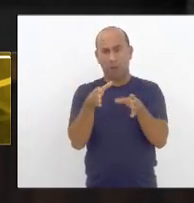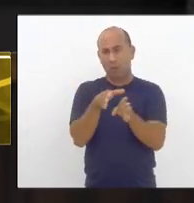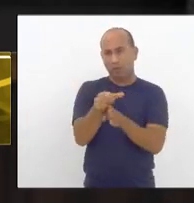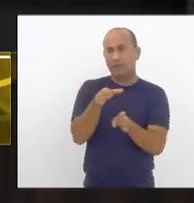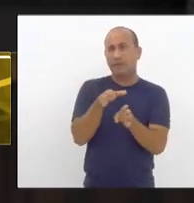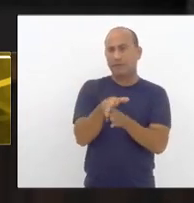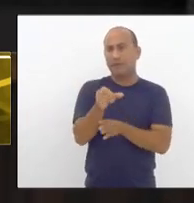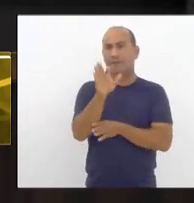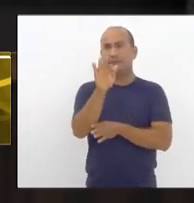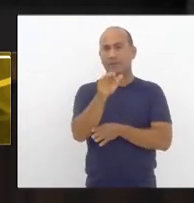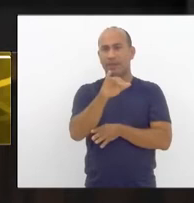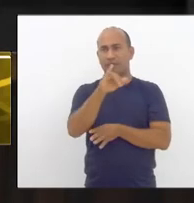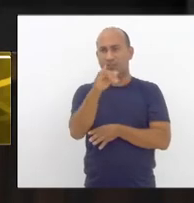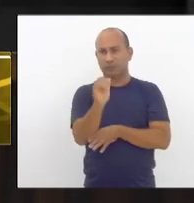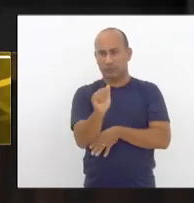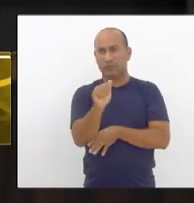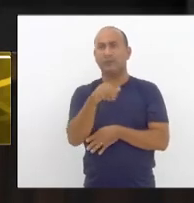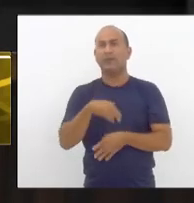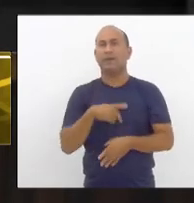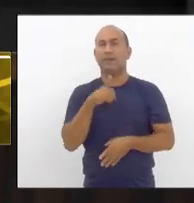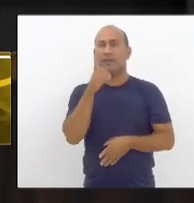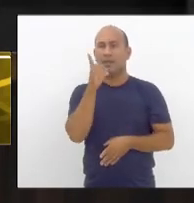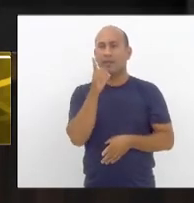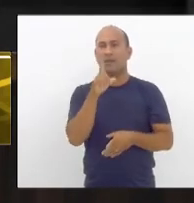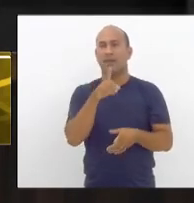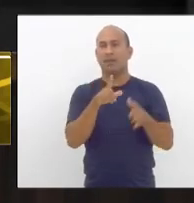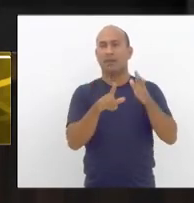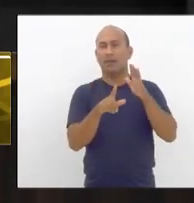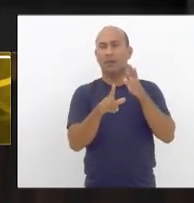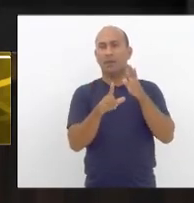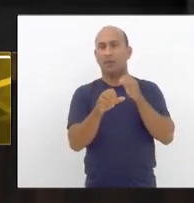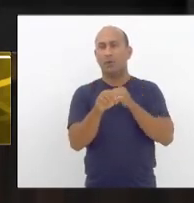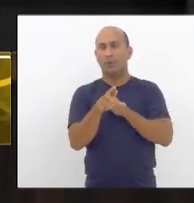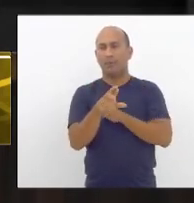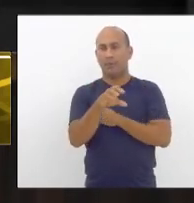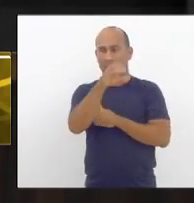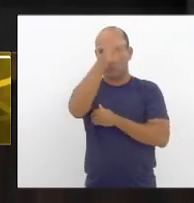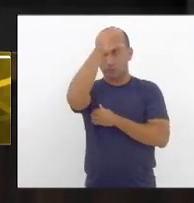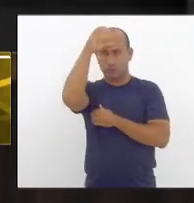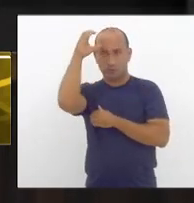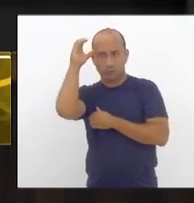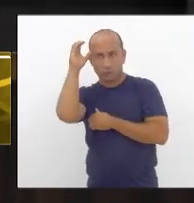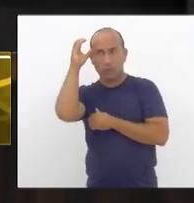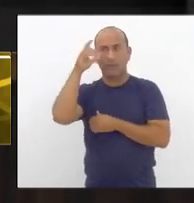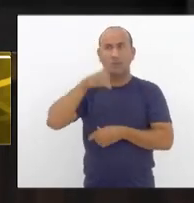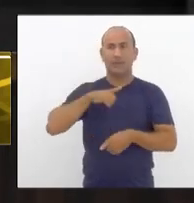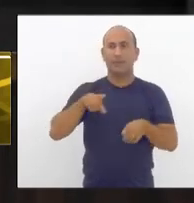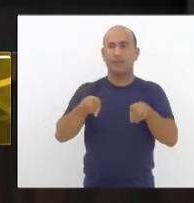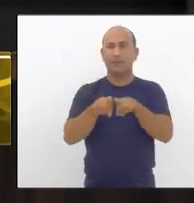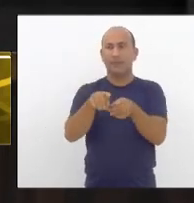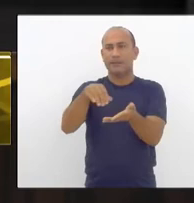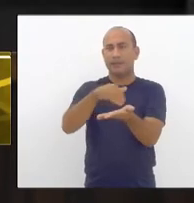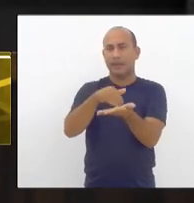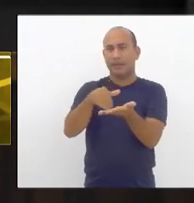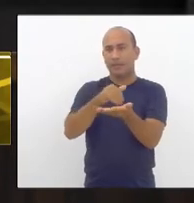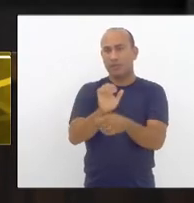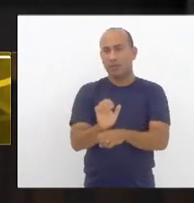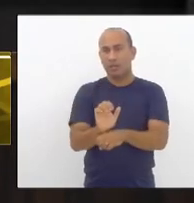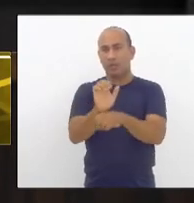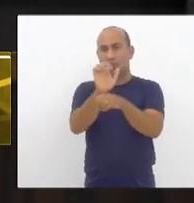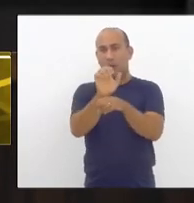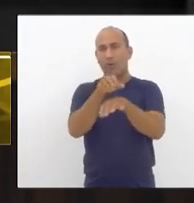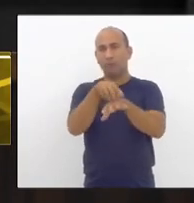firjan Fecomércio é SPM Senac e secretarias estadual e municipal de